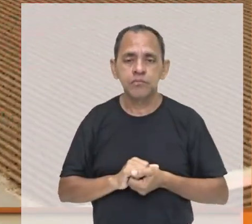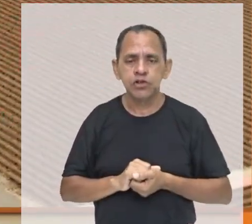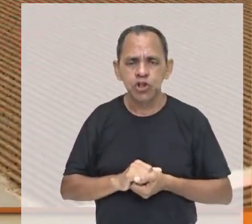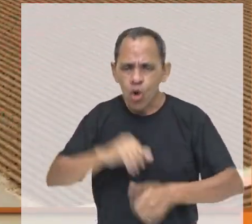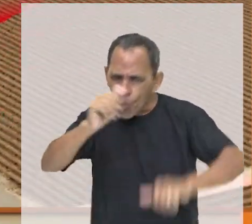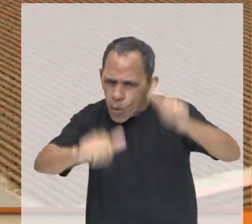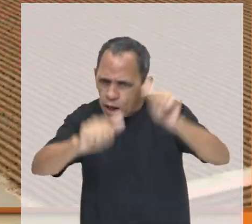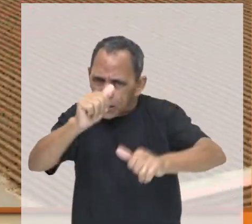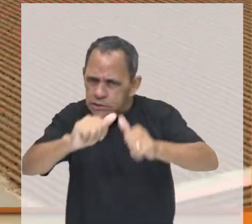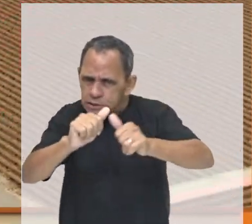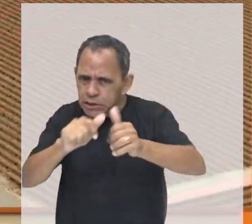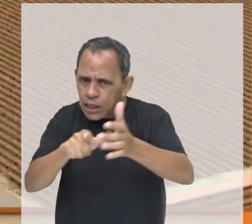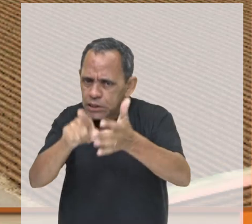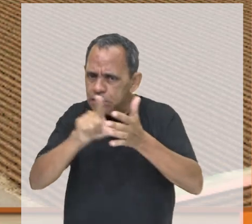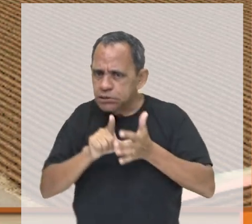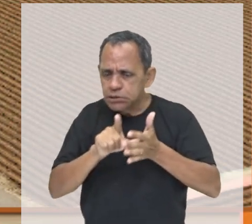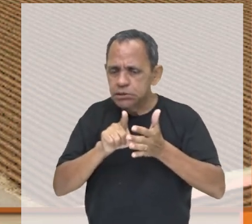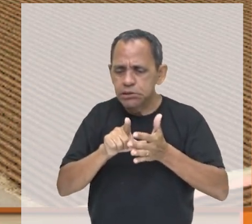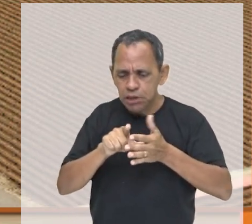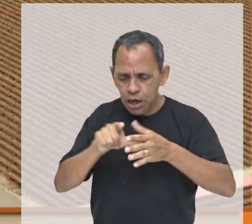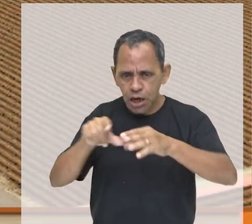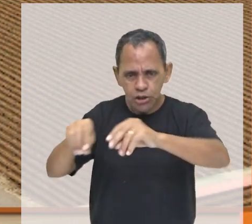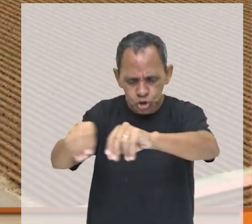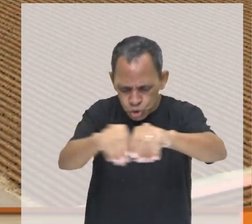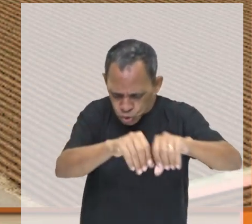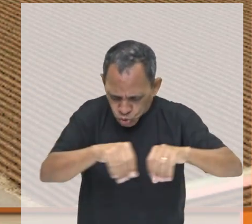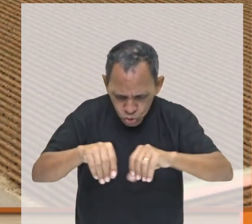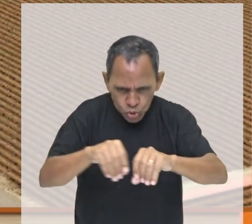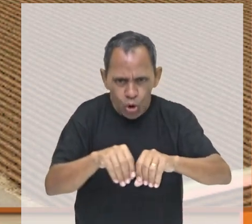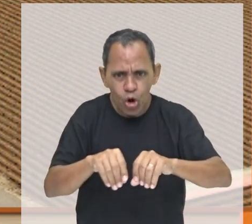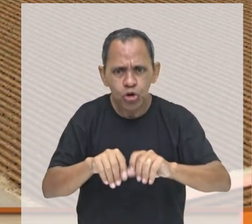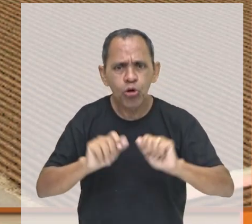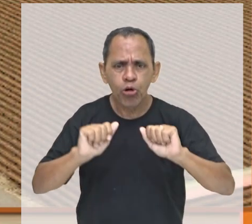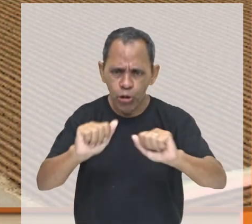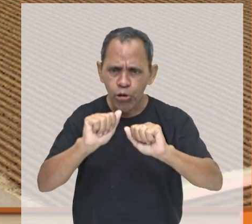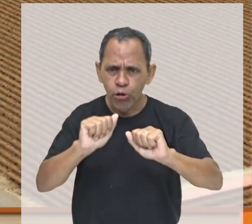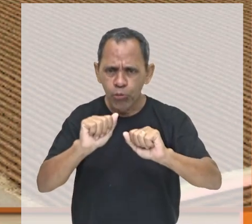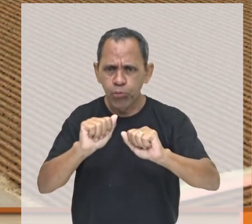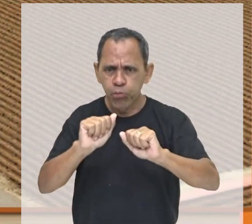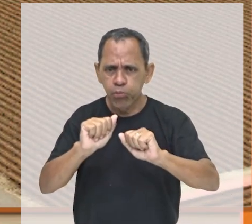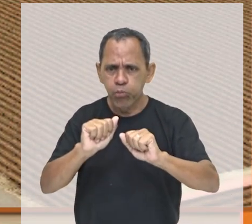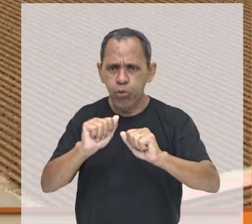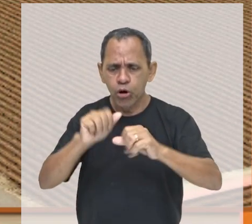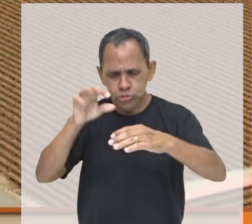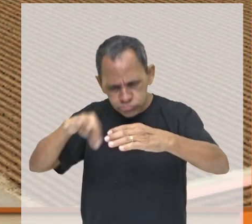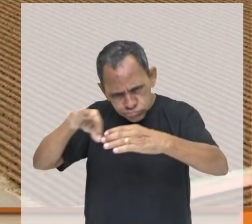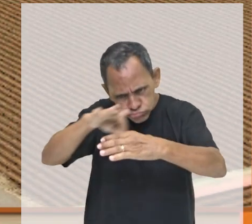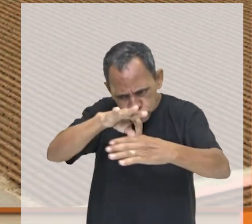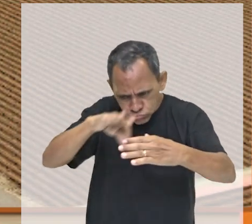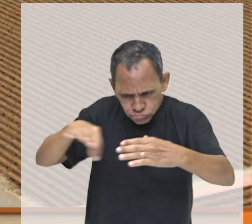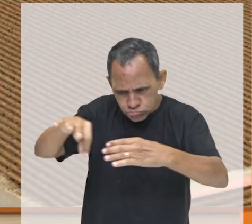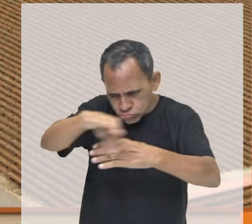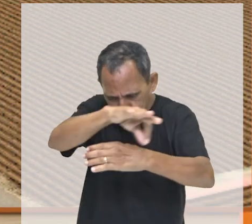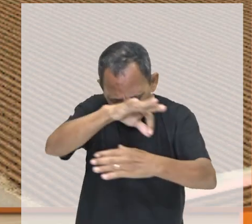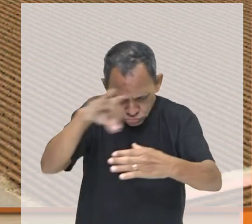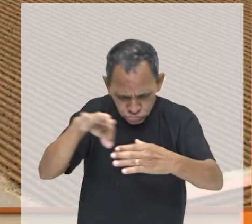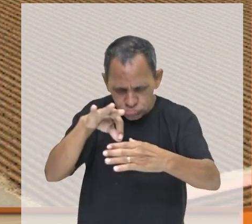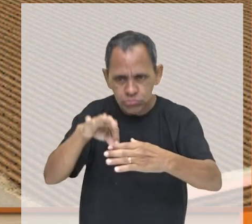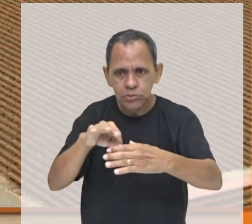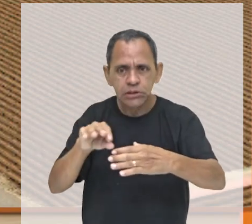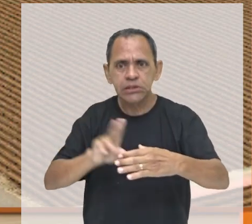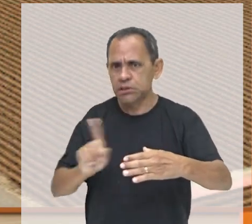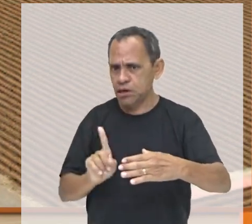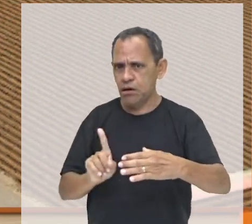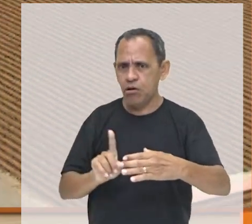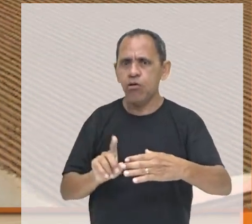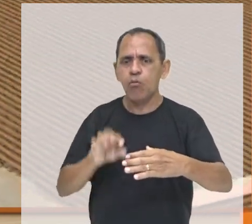análise prévia do solo, se pode ser cultivado ou não, né? Isso também acaba ajudando aí,